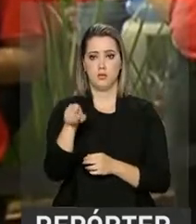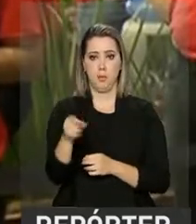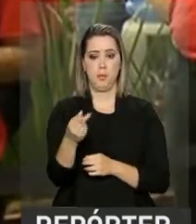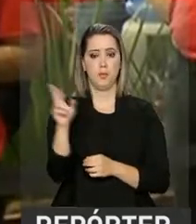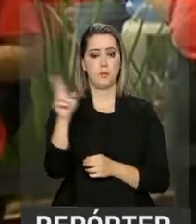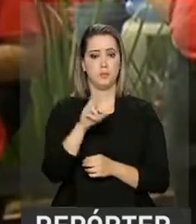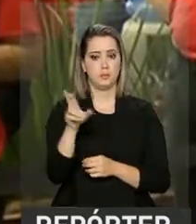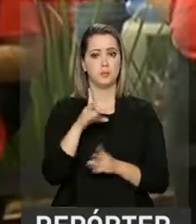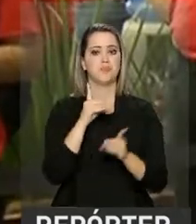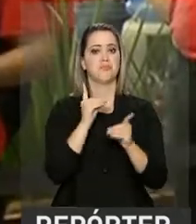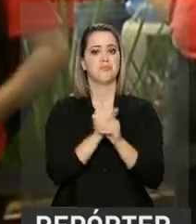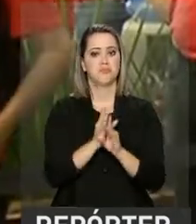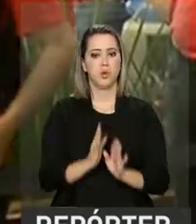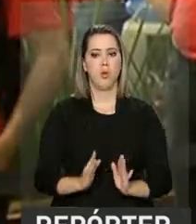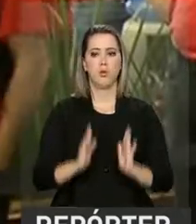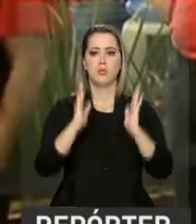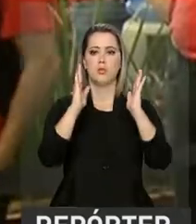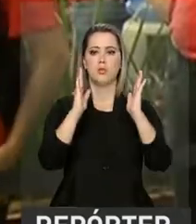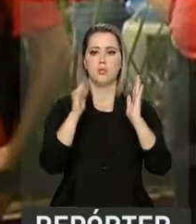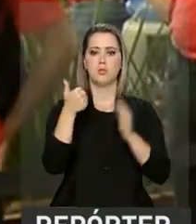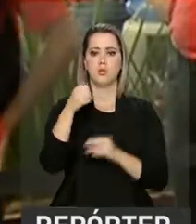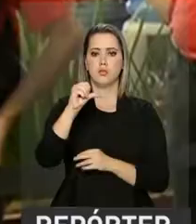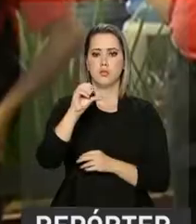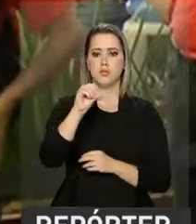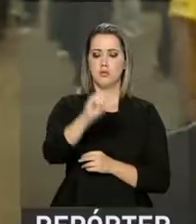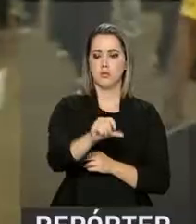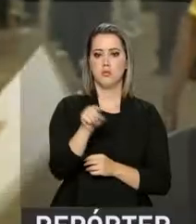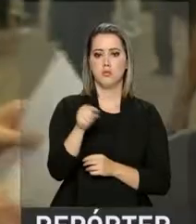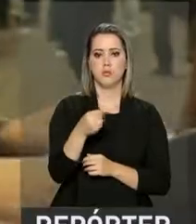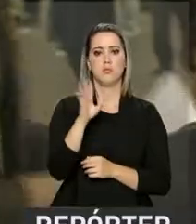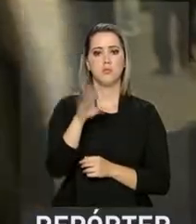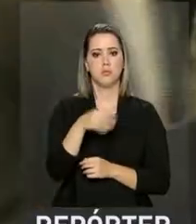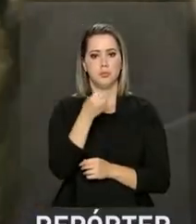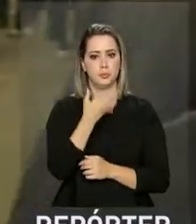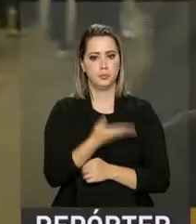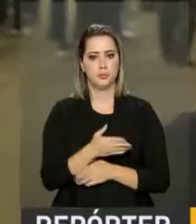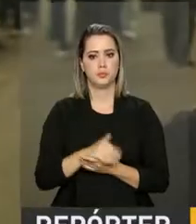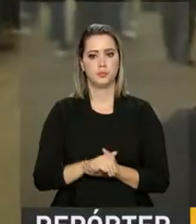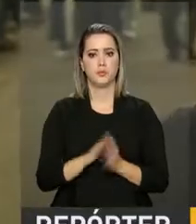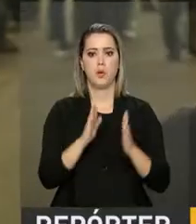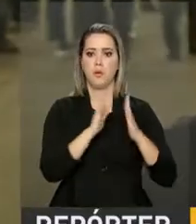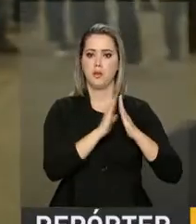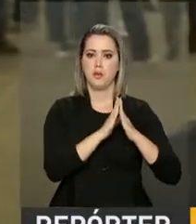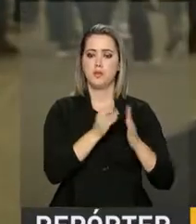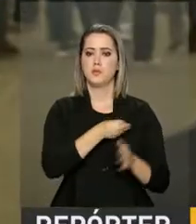reais. Encontraram um apartamento por 199 mil. Vai encaixar no Minha Casa Minha Vida,